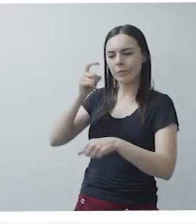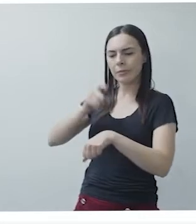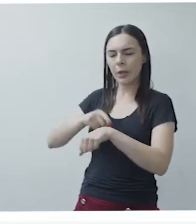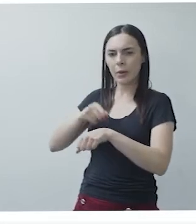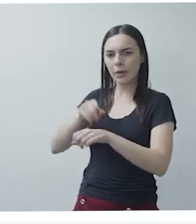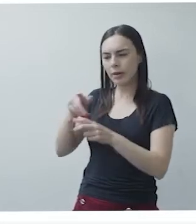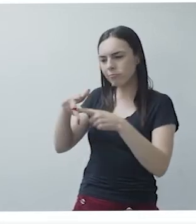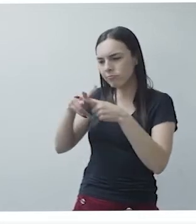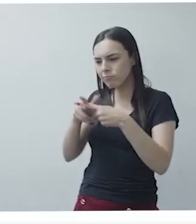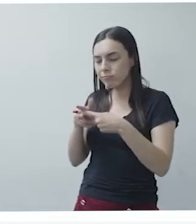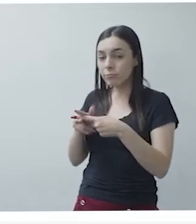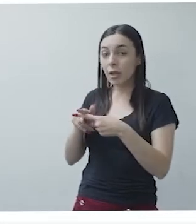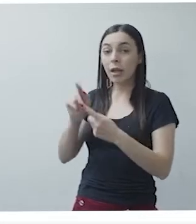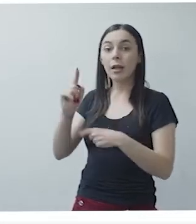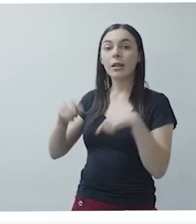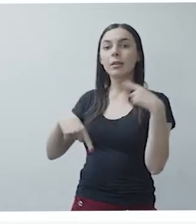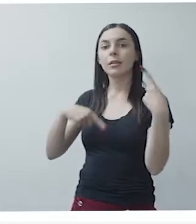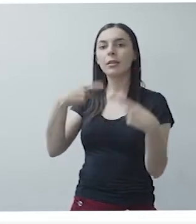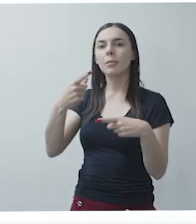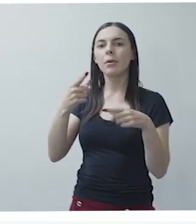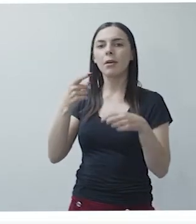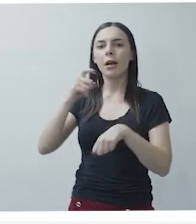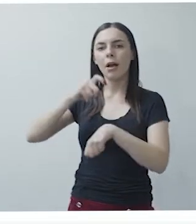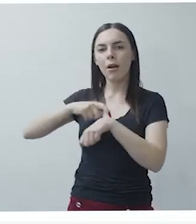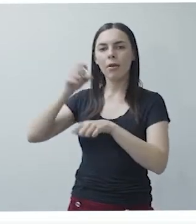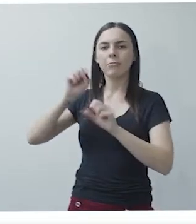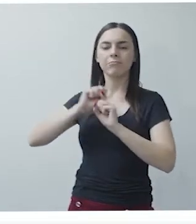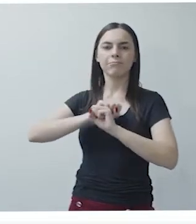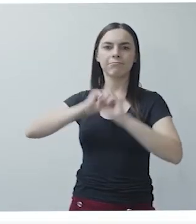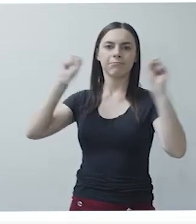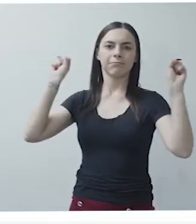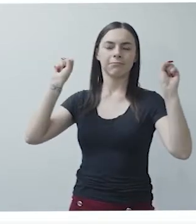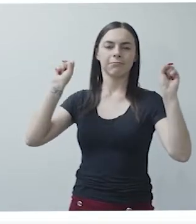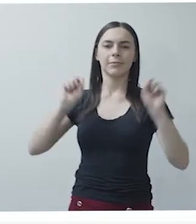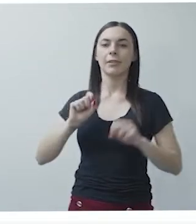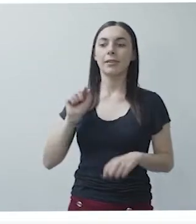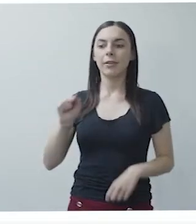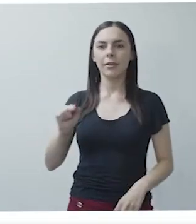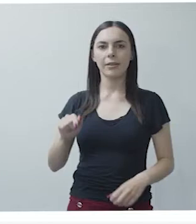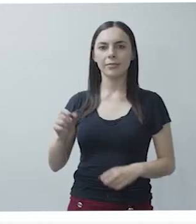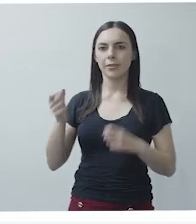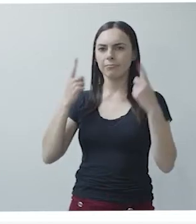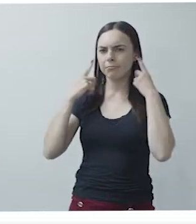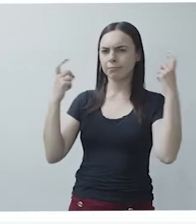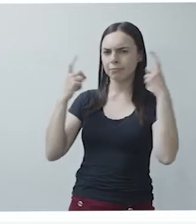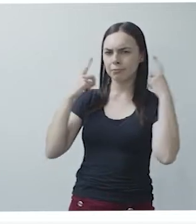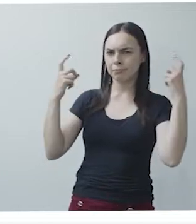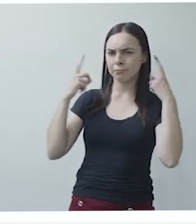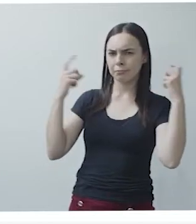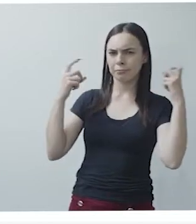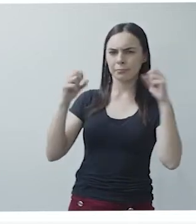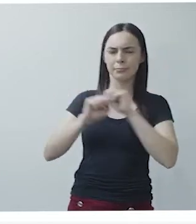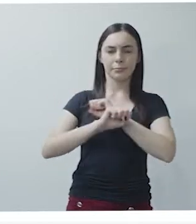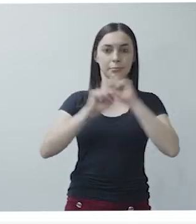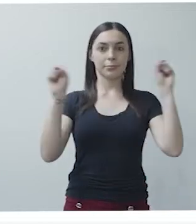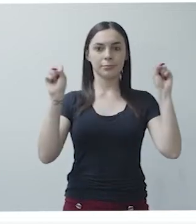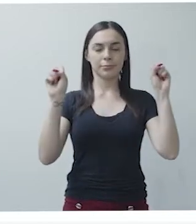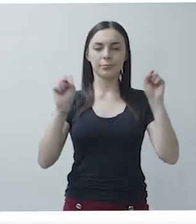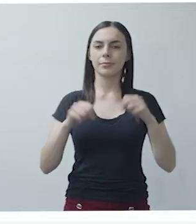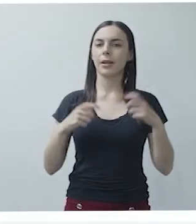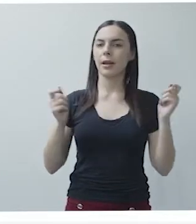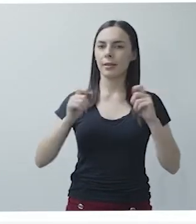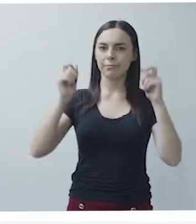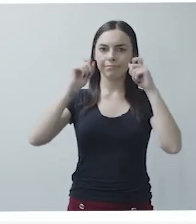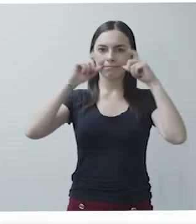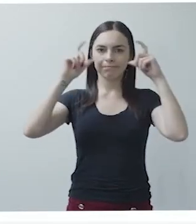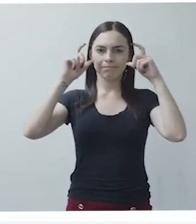ali, para que a gente possa acordar, né? Então, ele nos desperta, ele faz um barulho ali para